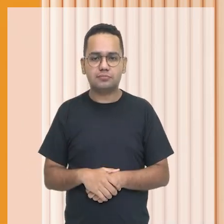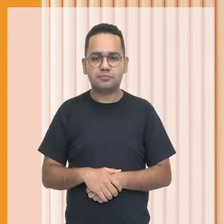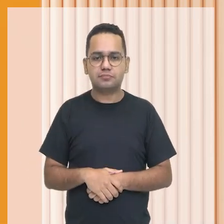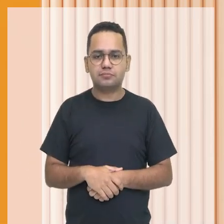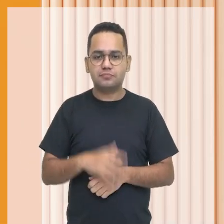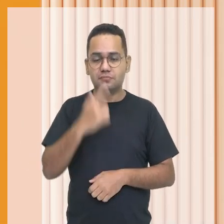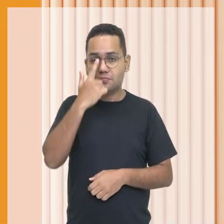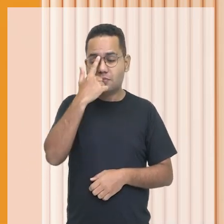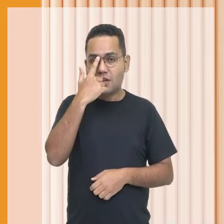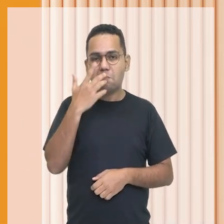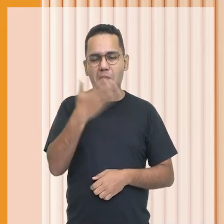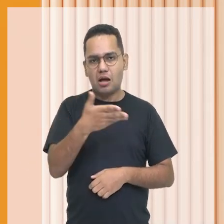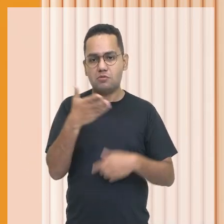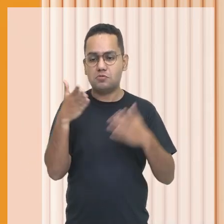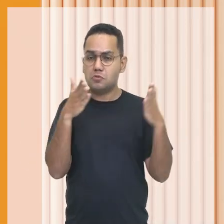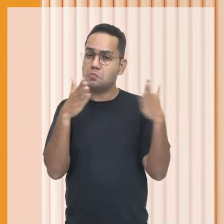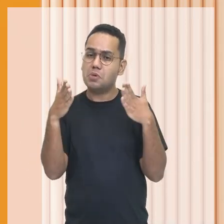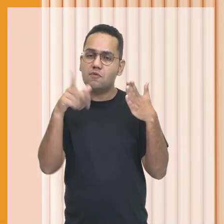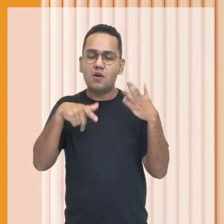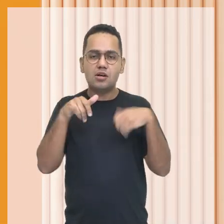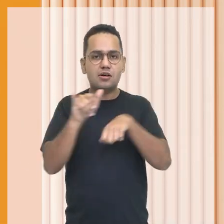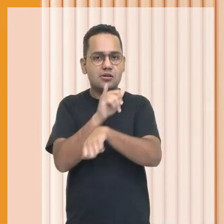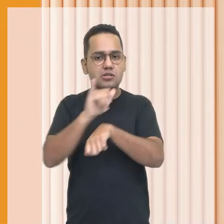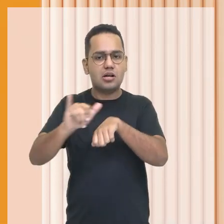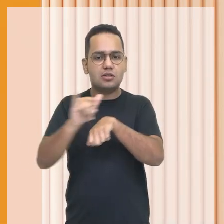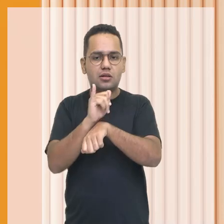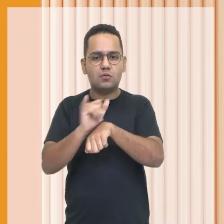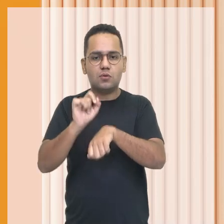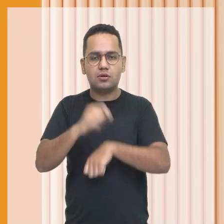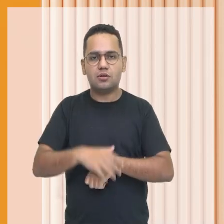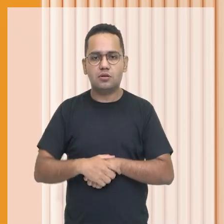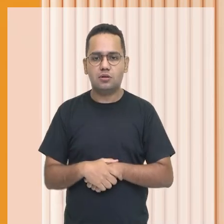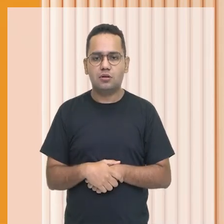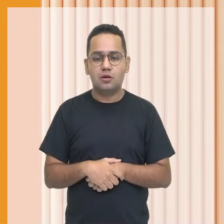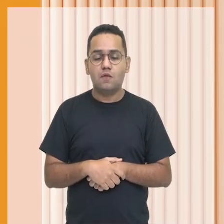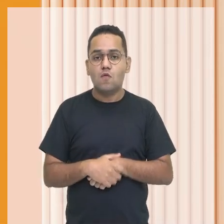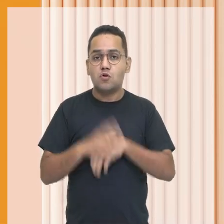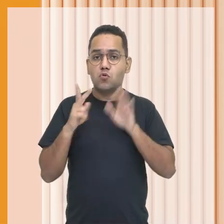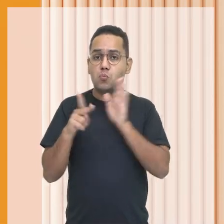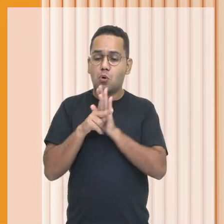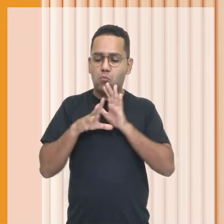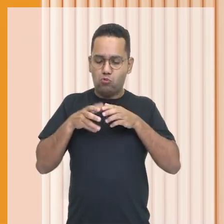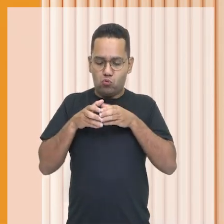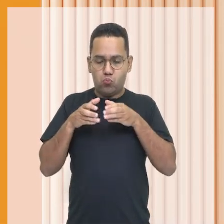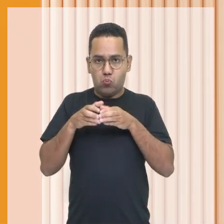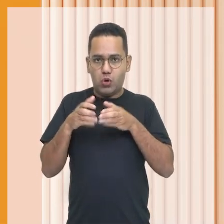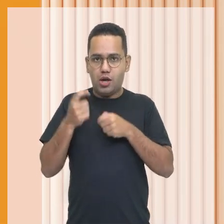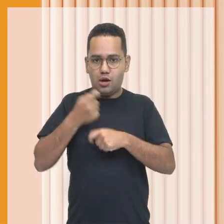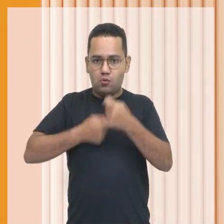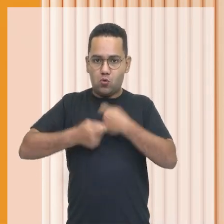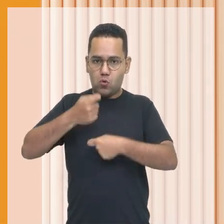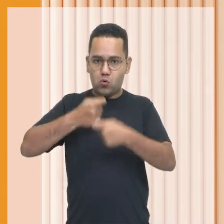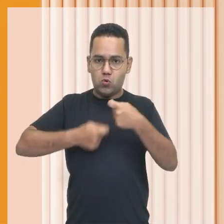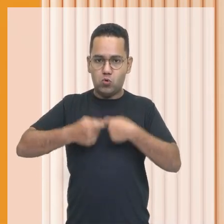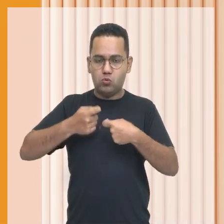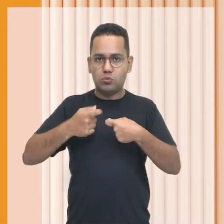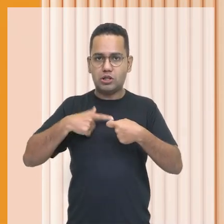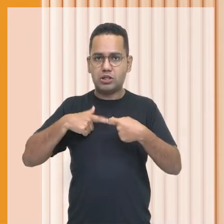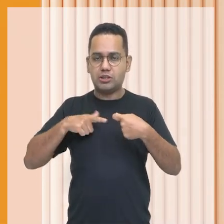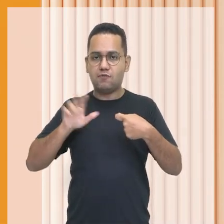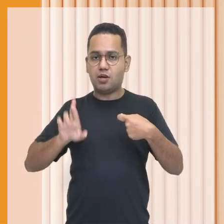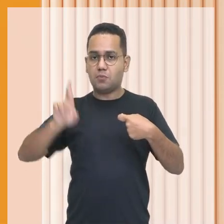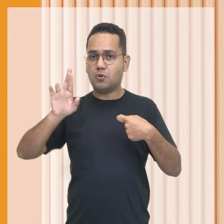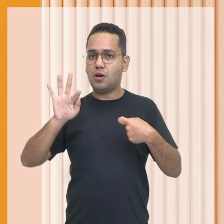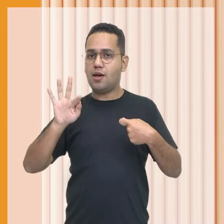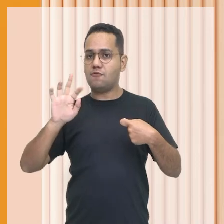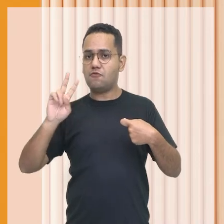foi uma das medidas que foram encontradas pela equipe de economistas ali montada por quem? Pelo Fernando Henrique